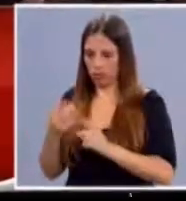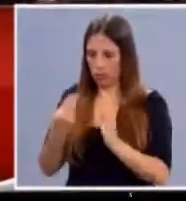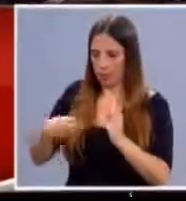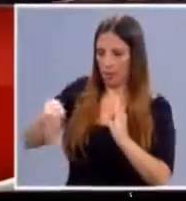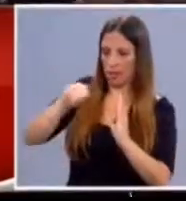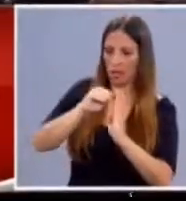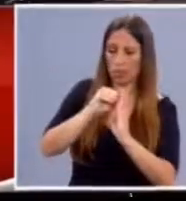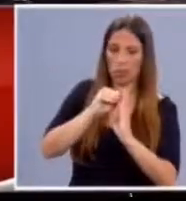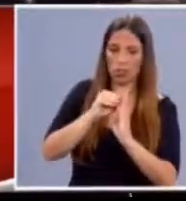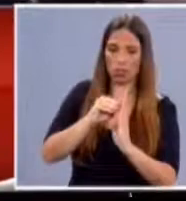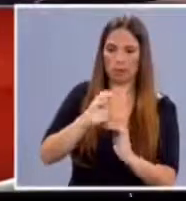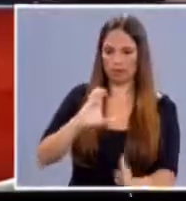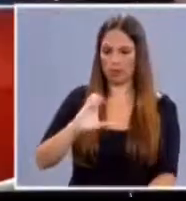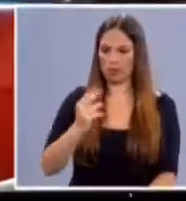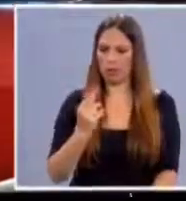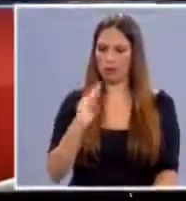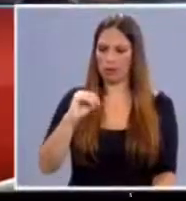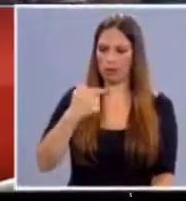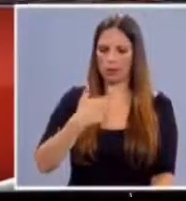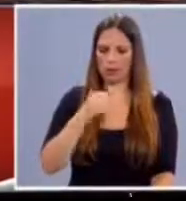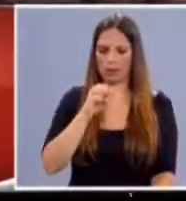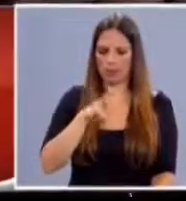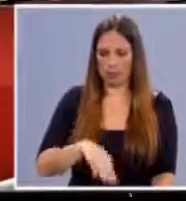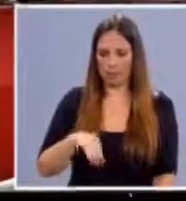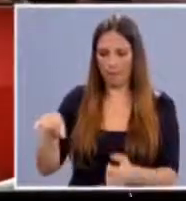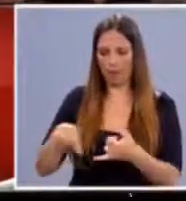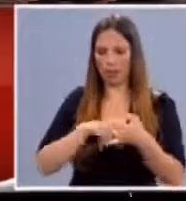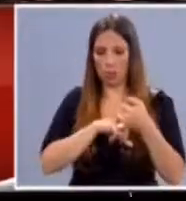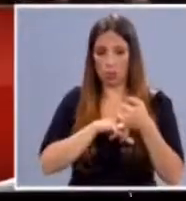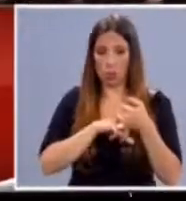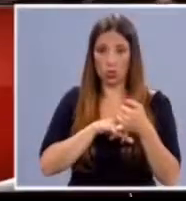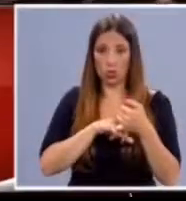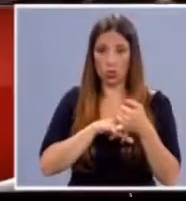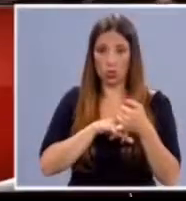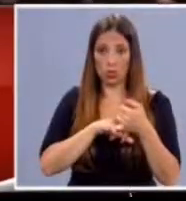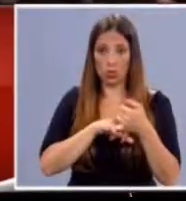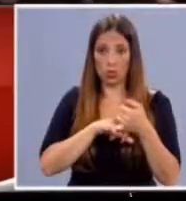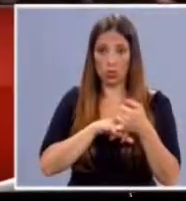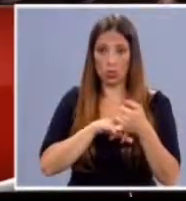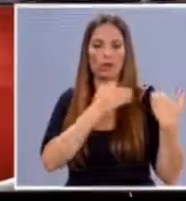e Associados, que é responsável por